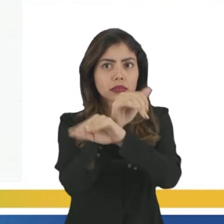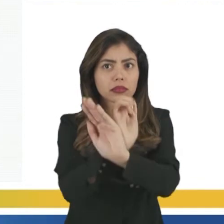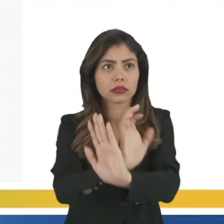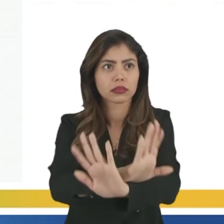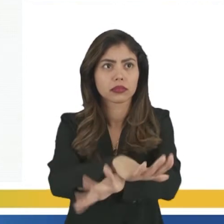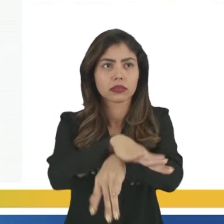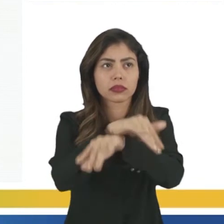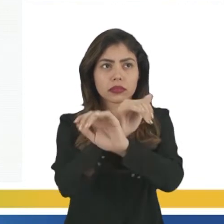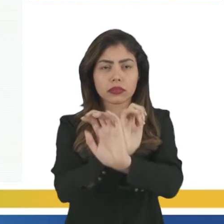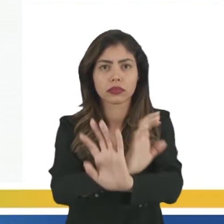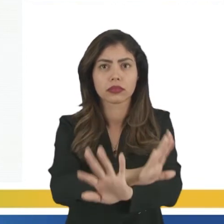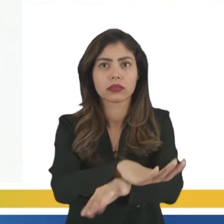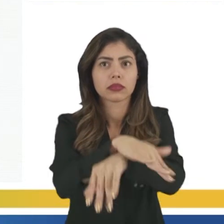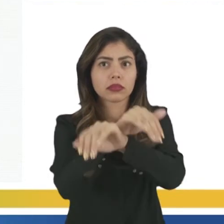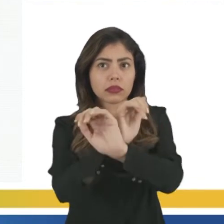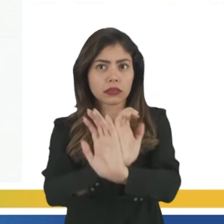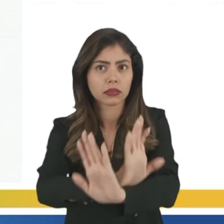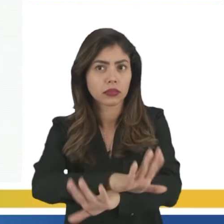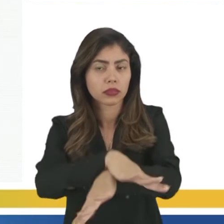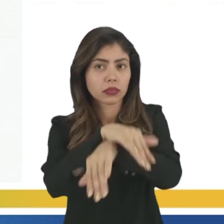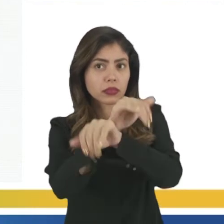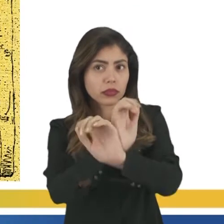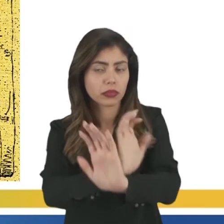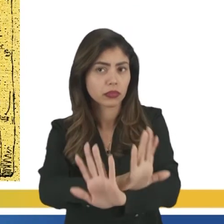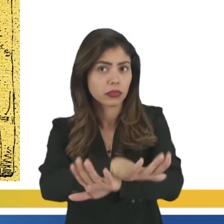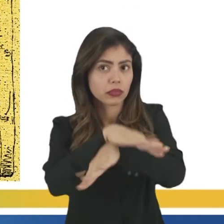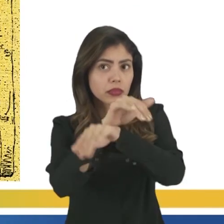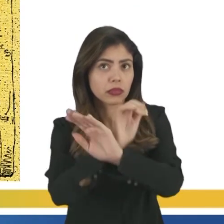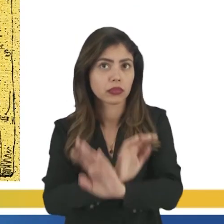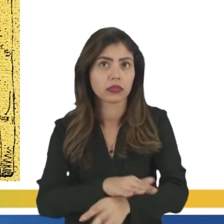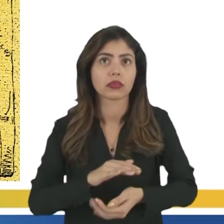Astarte, né? Ou Astarote, tá?